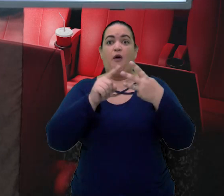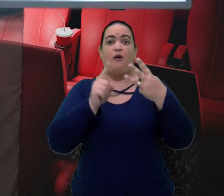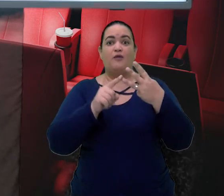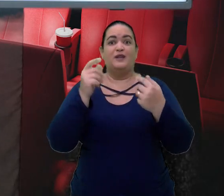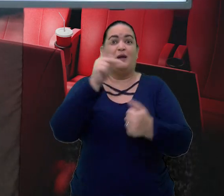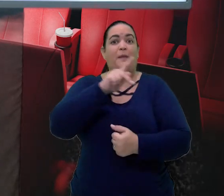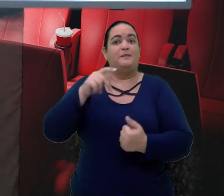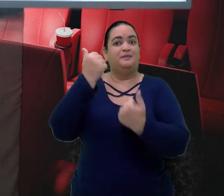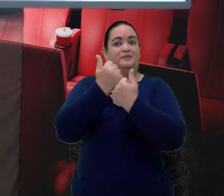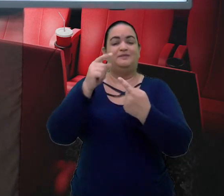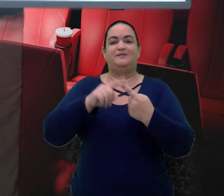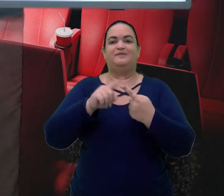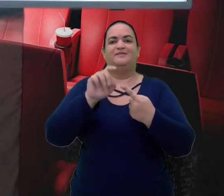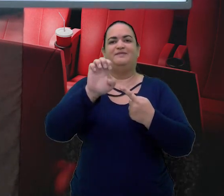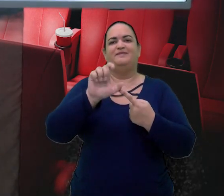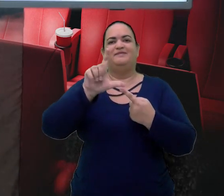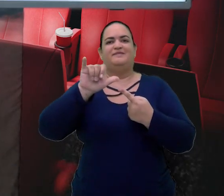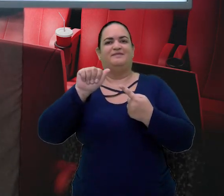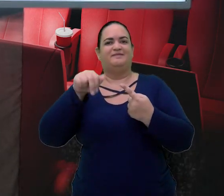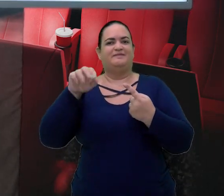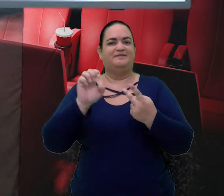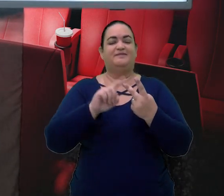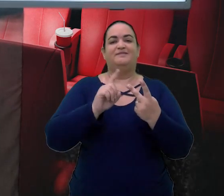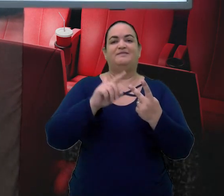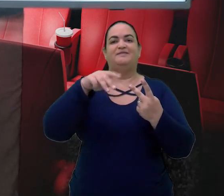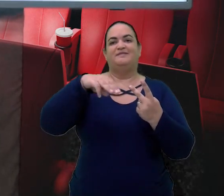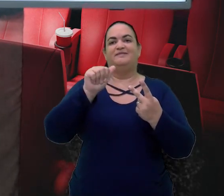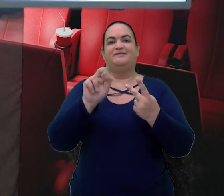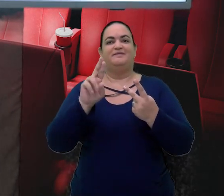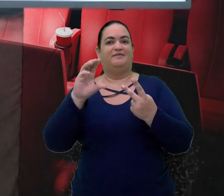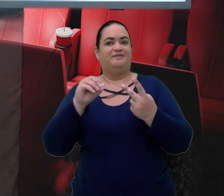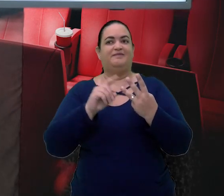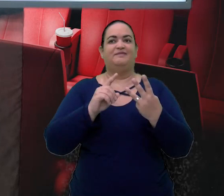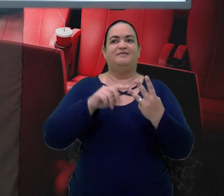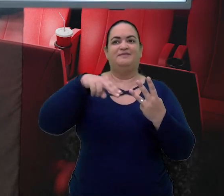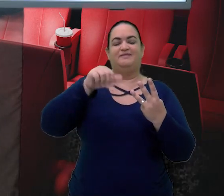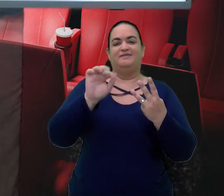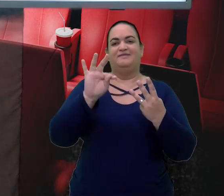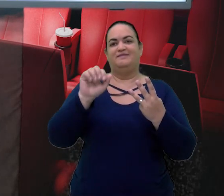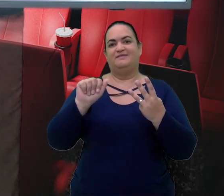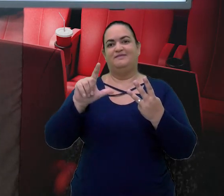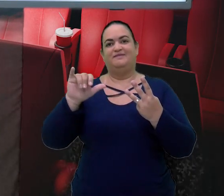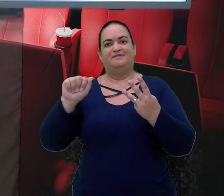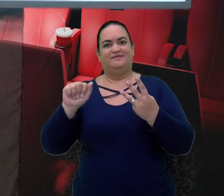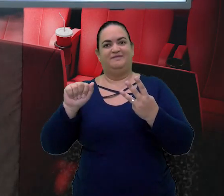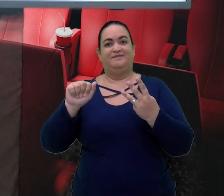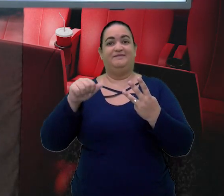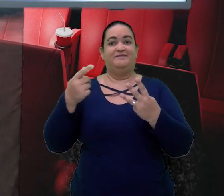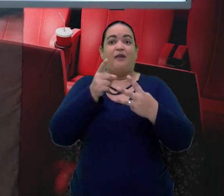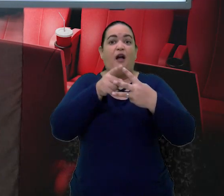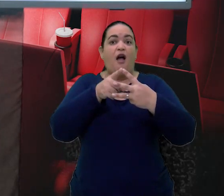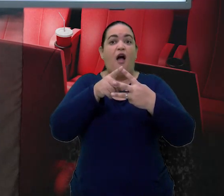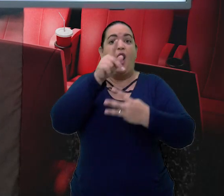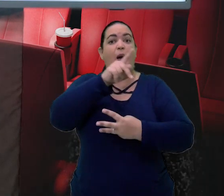Santos, professor Marco Polo e a professora Natália Oliveira. E a professora Eliane estará apresentando um pouquinho